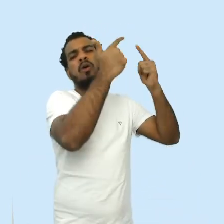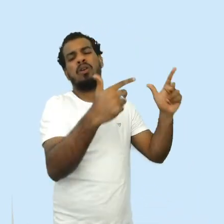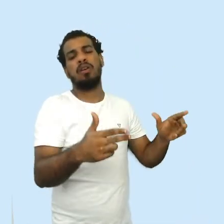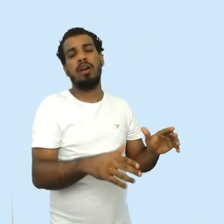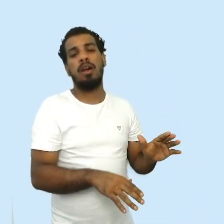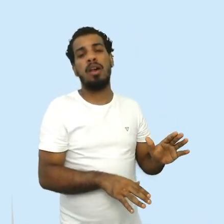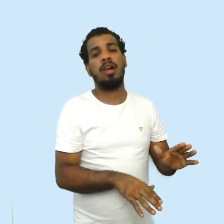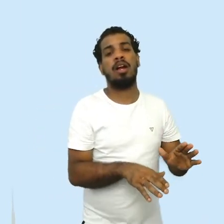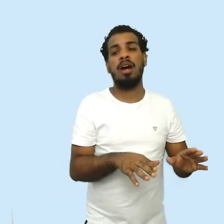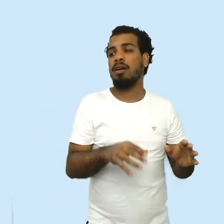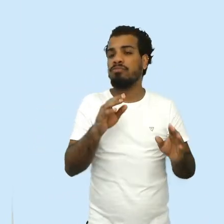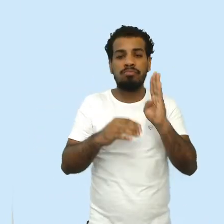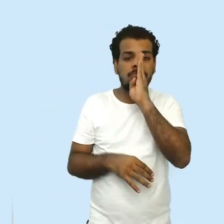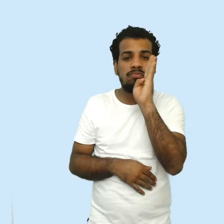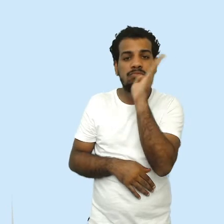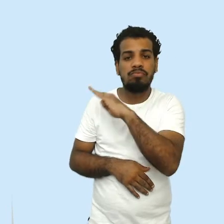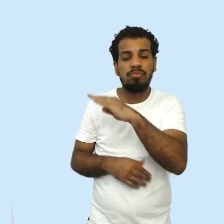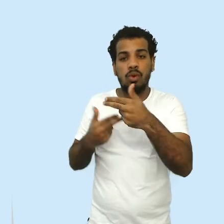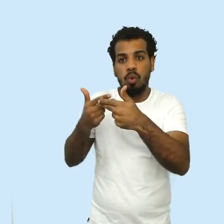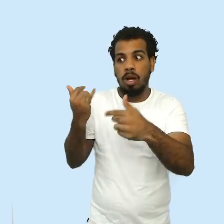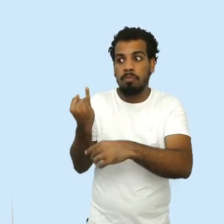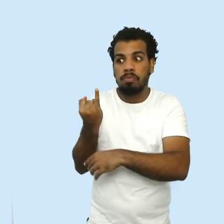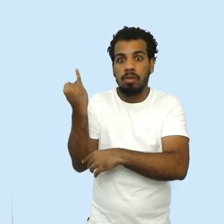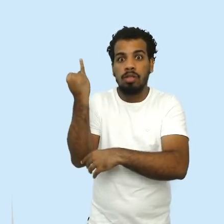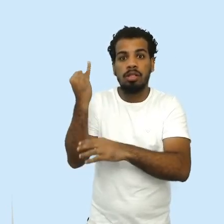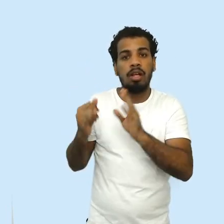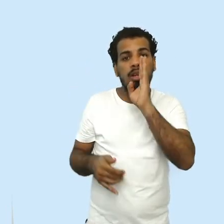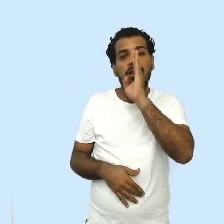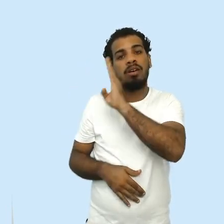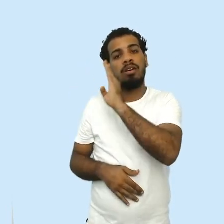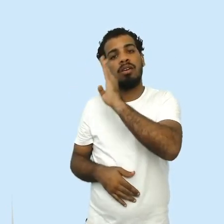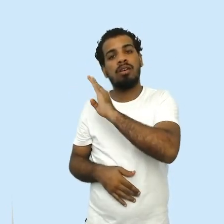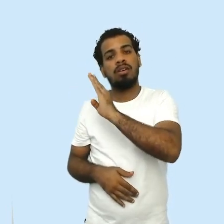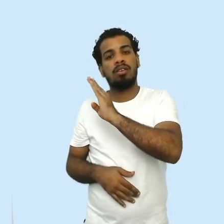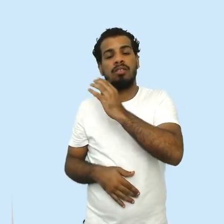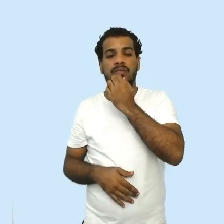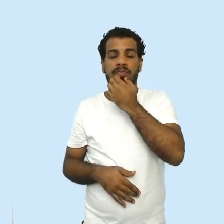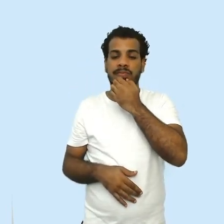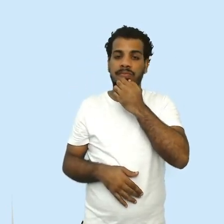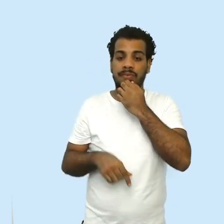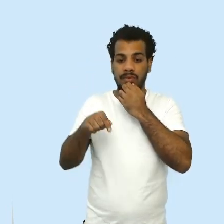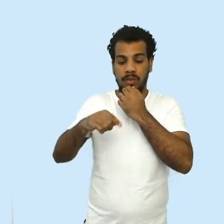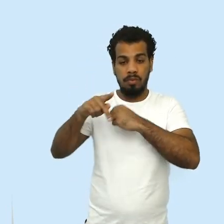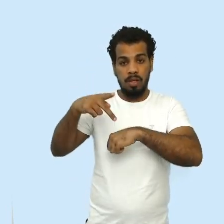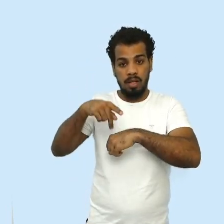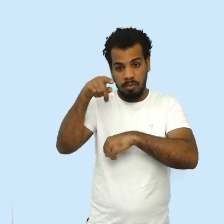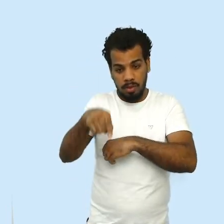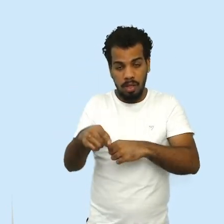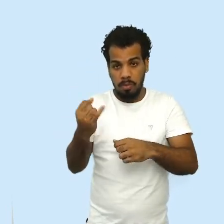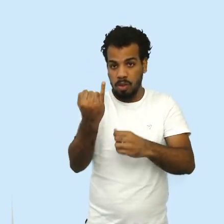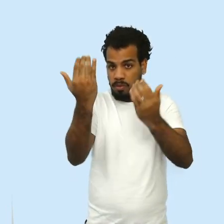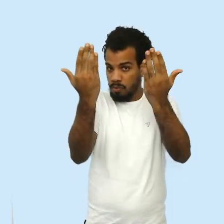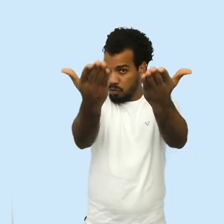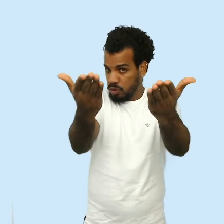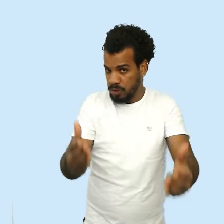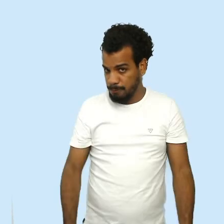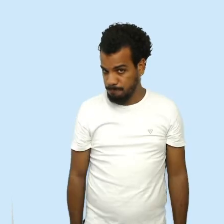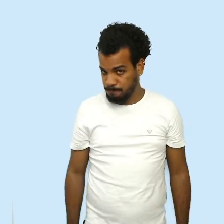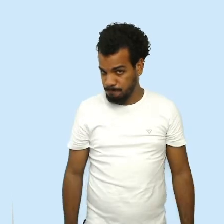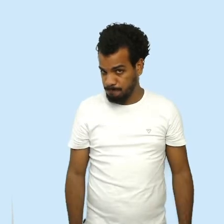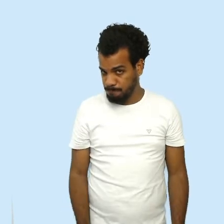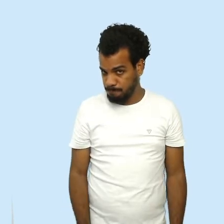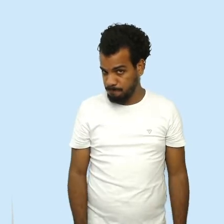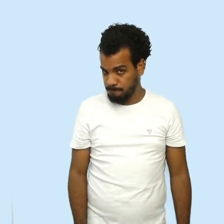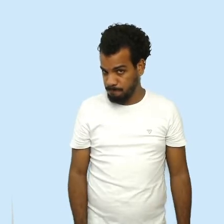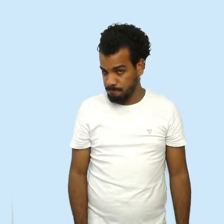também está desviando a sua atenção de tomar decisões que são importantes para o país, que são importantes para você, que são importantes para essas